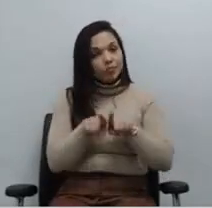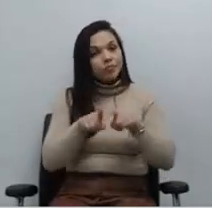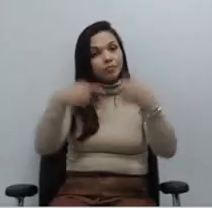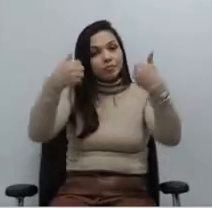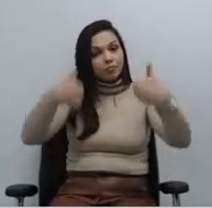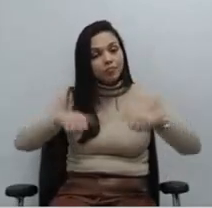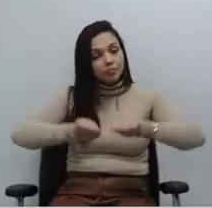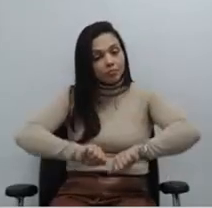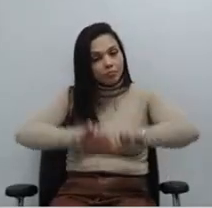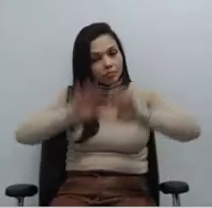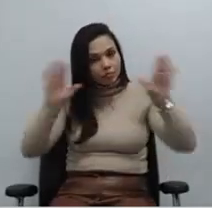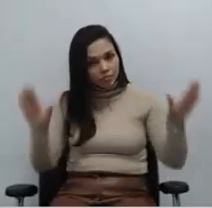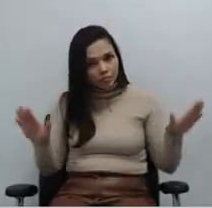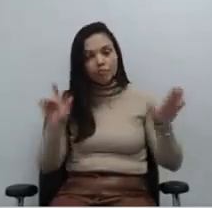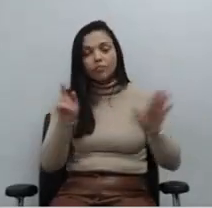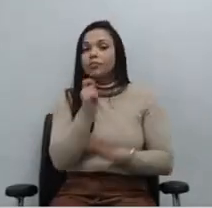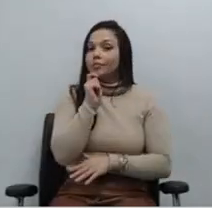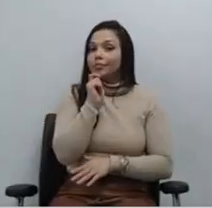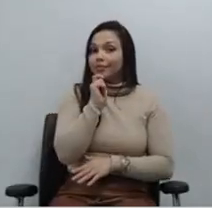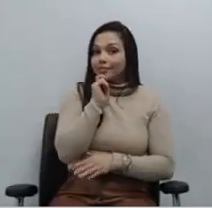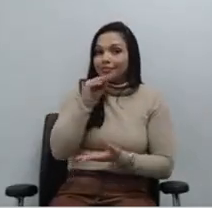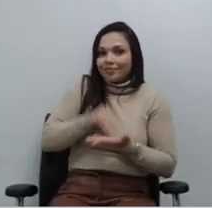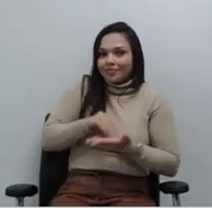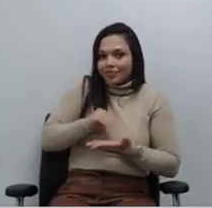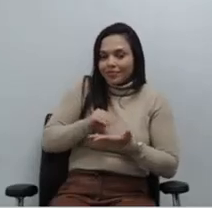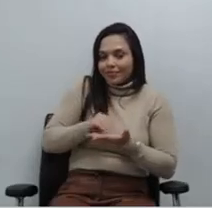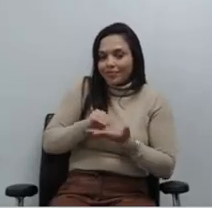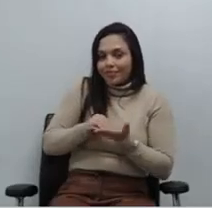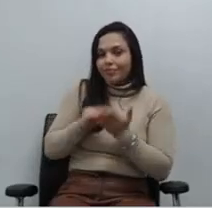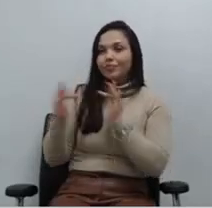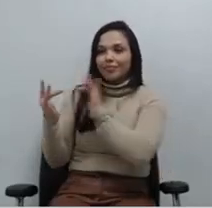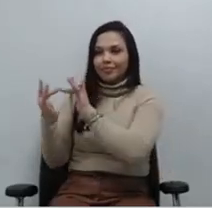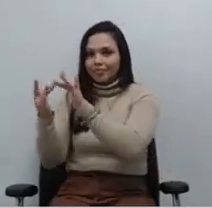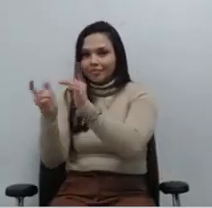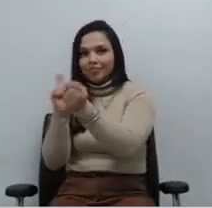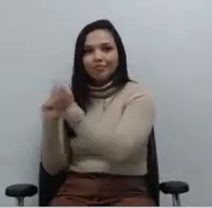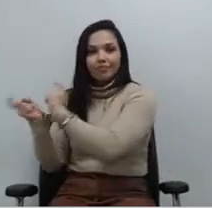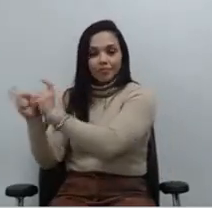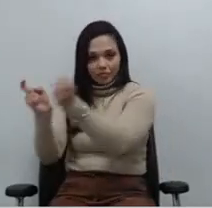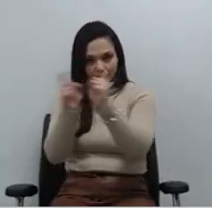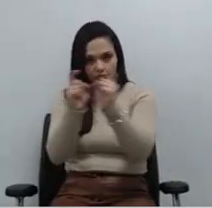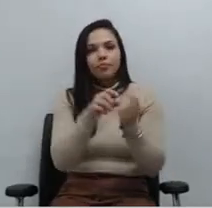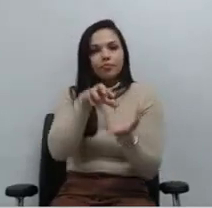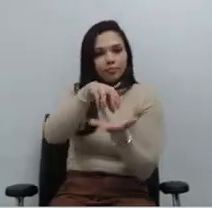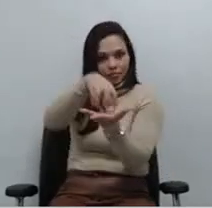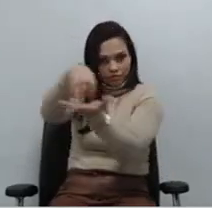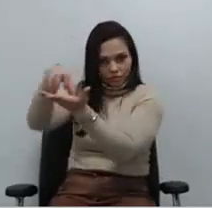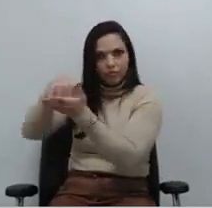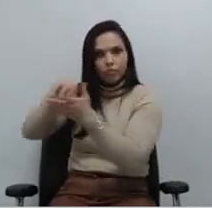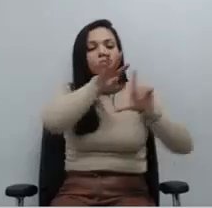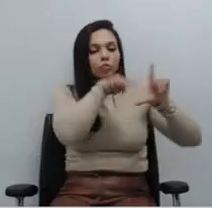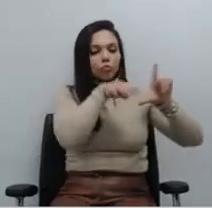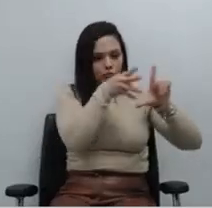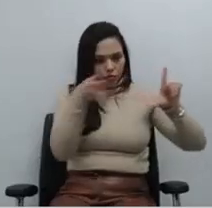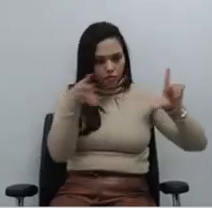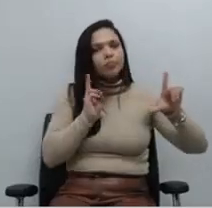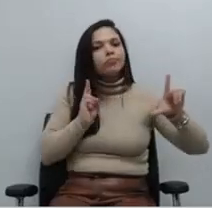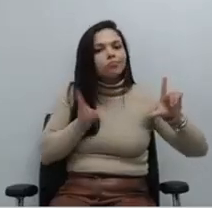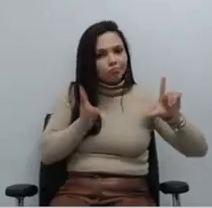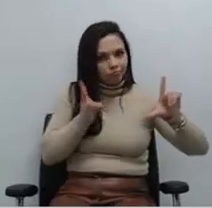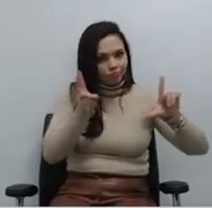quem nós não nos reunimos ainda, no âmbito da terceira Subdefensoria Geral, que o cronograma está mantido, vamos nos reunir. Nas reuniões nós